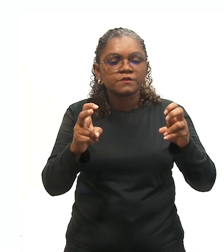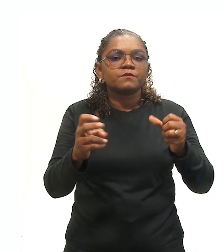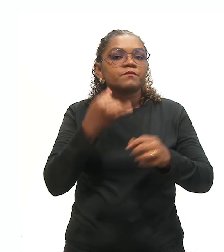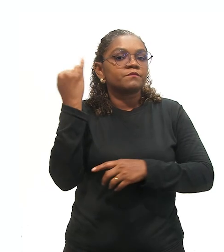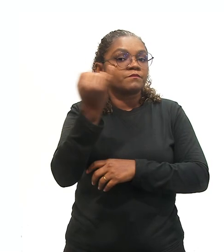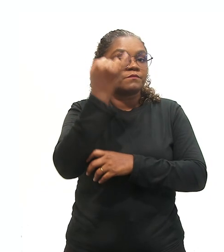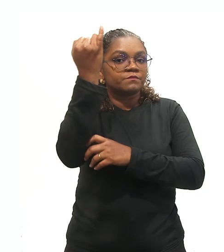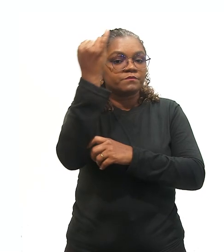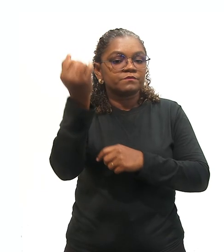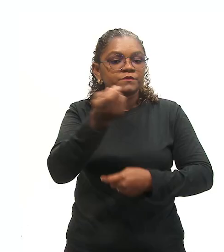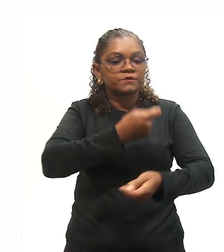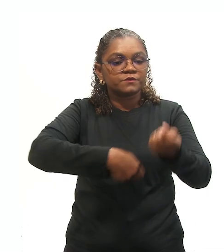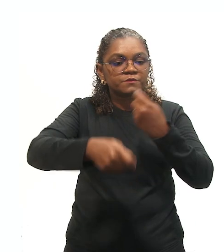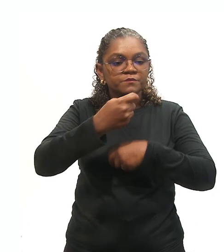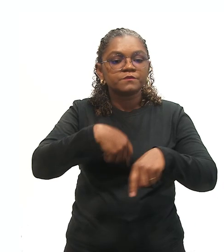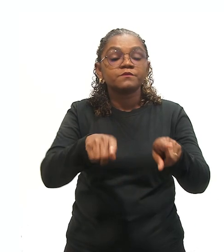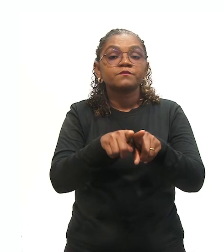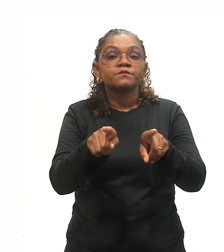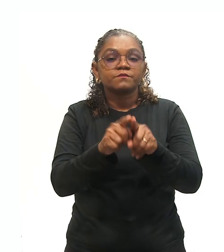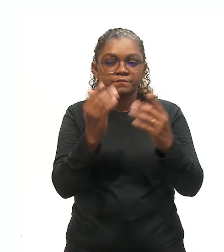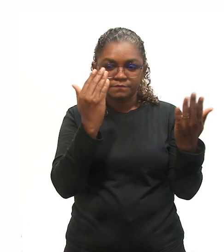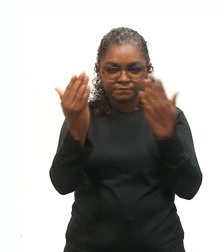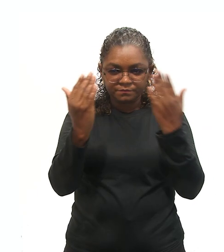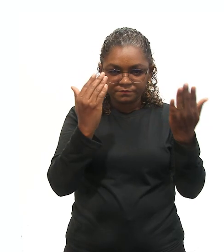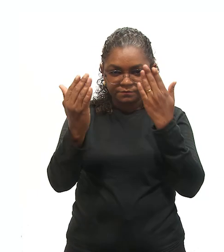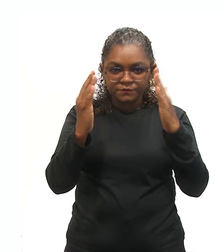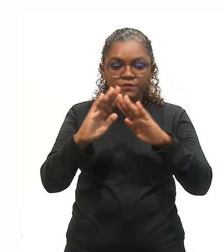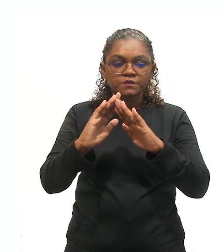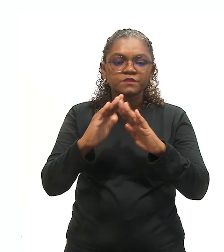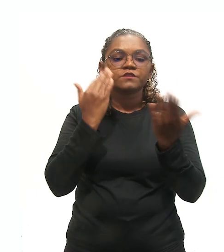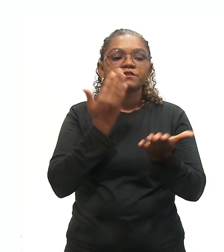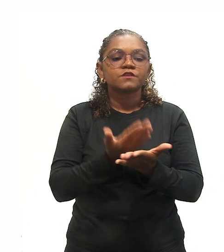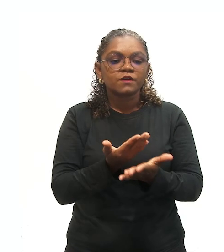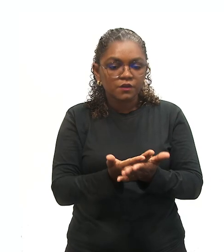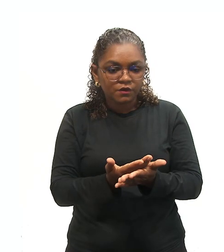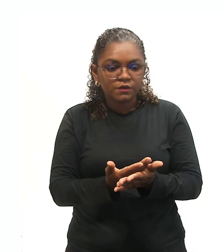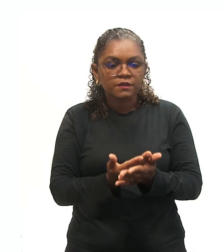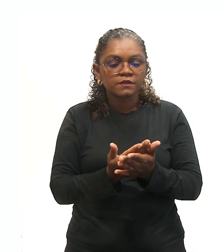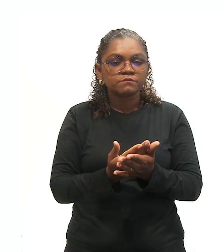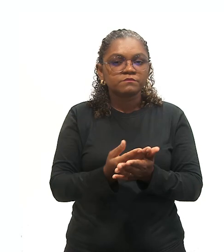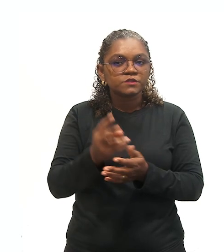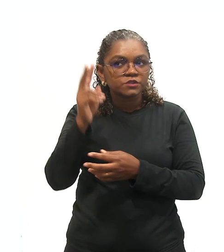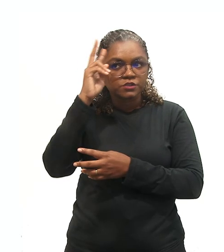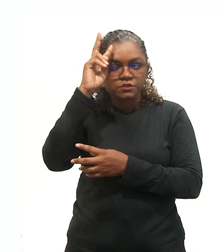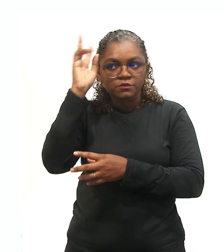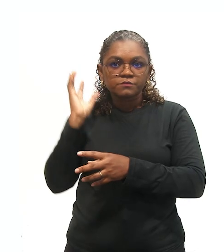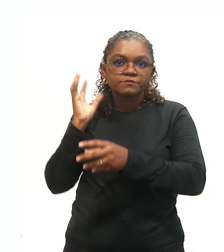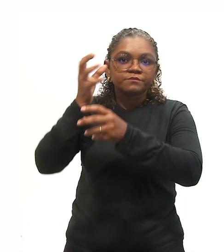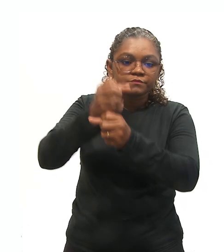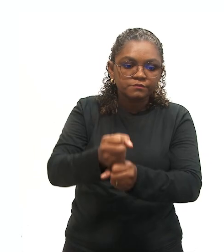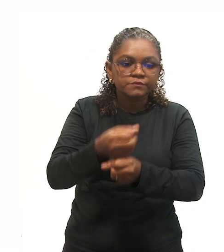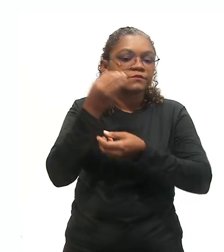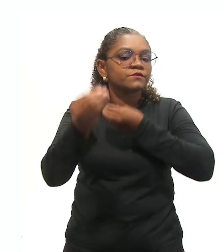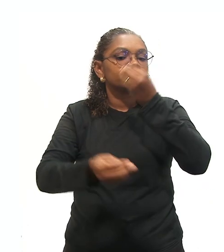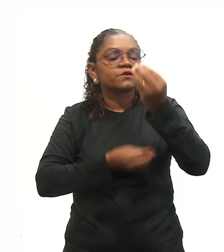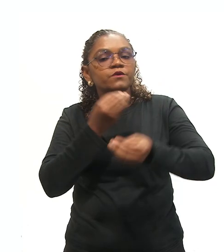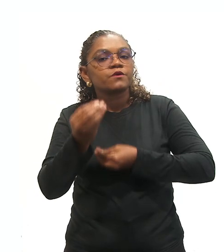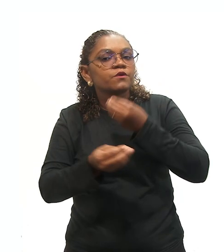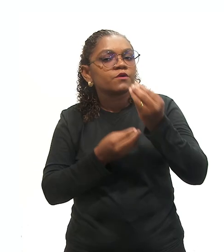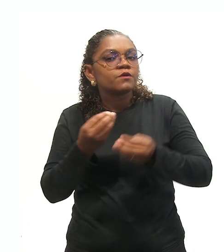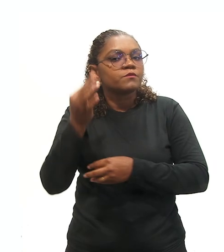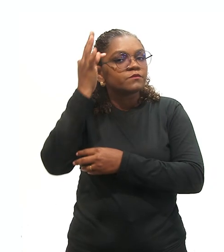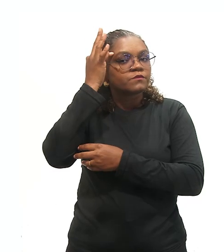um pouquinho de história para a gente entender como que classificam os seus teóricos centrais. E a partir daí nós vamos interpretar